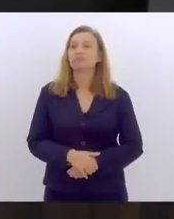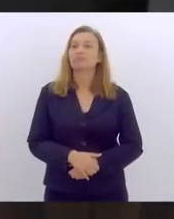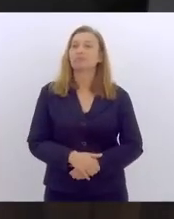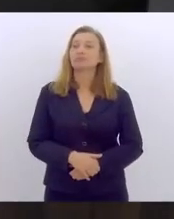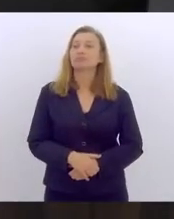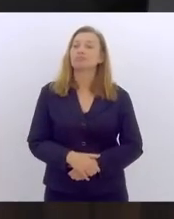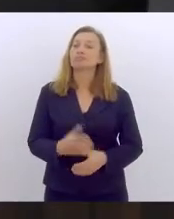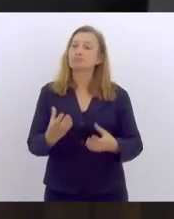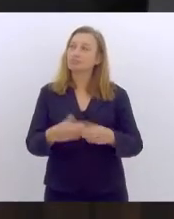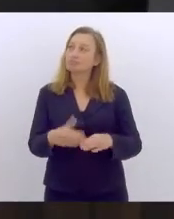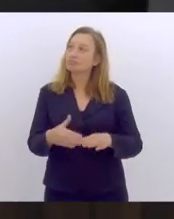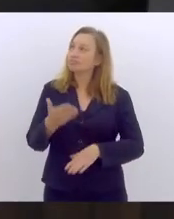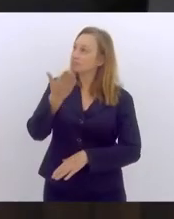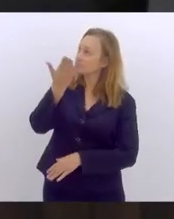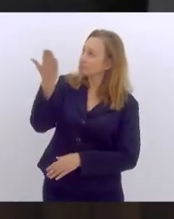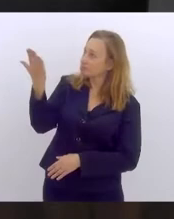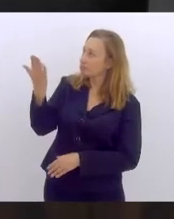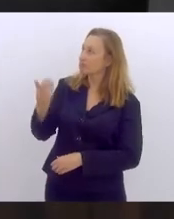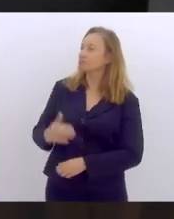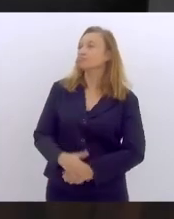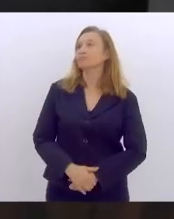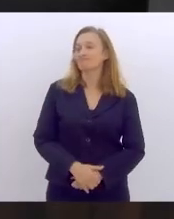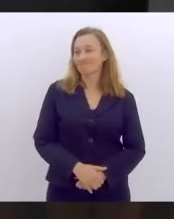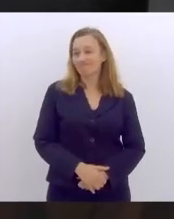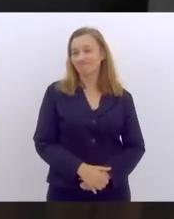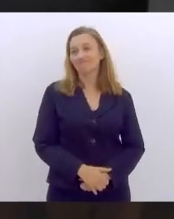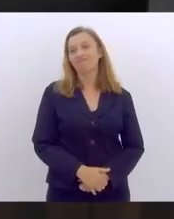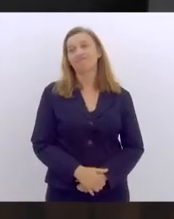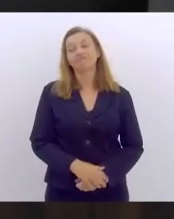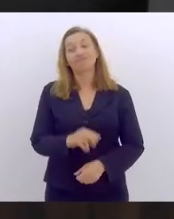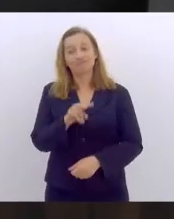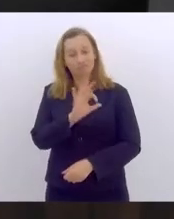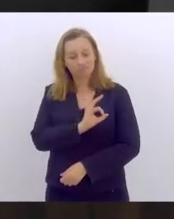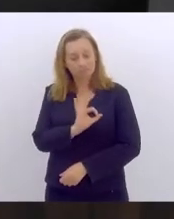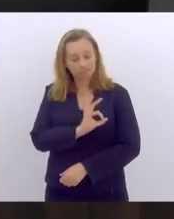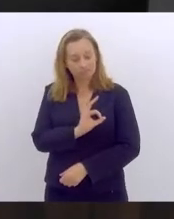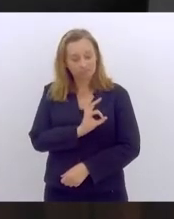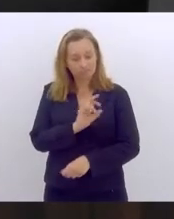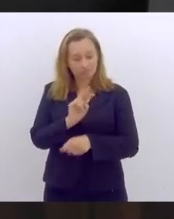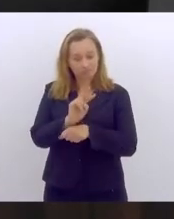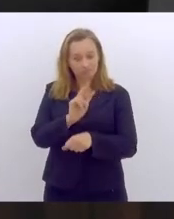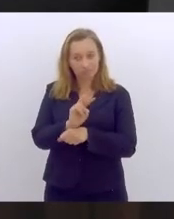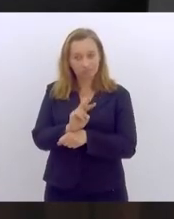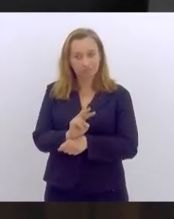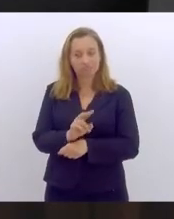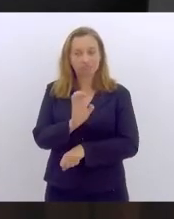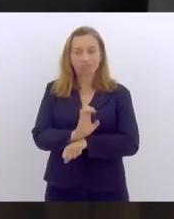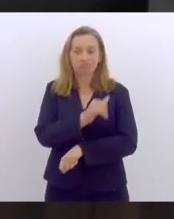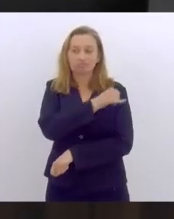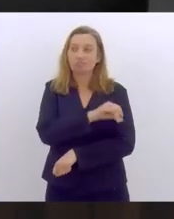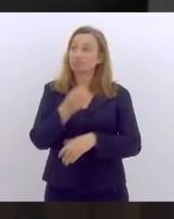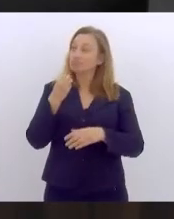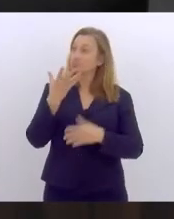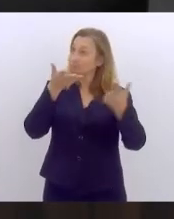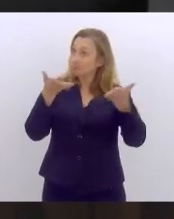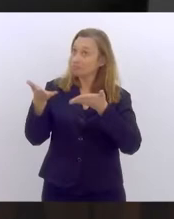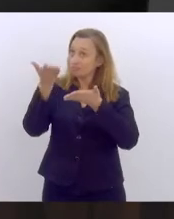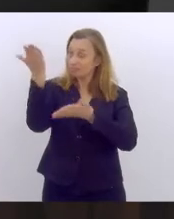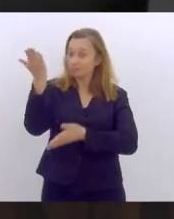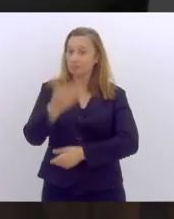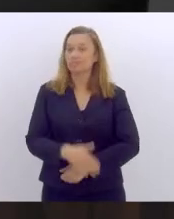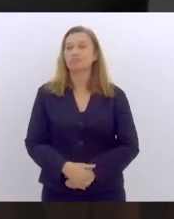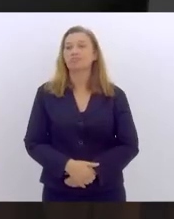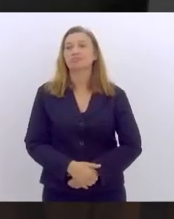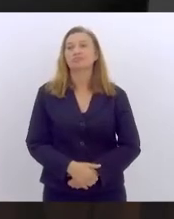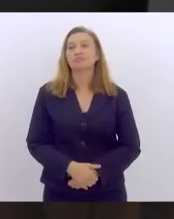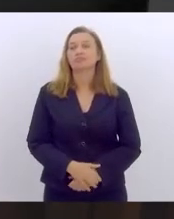os concursados aqui, os investigadores da Polícia Civil do Estado do Rio de Janeiro, sejam todos bem-vindos. Para